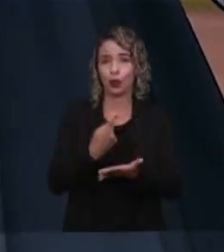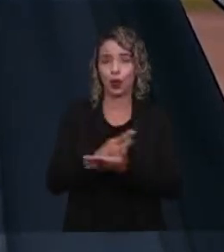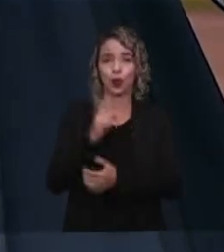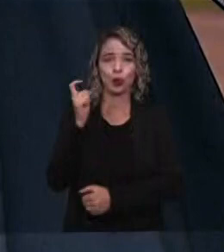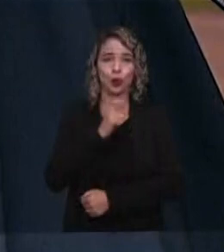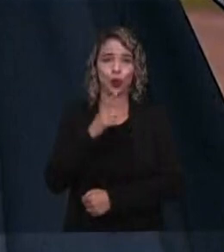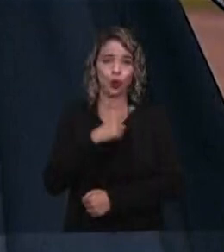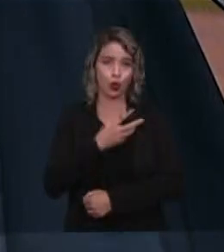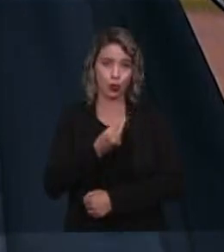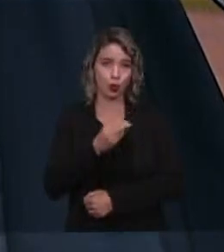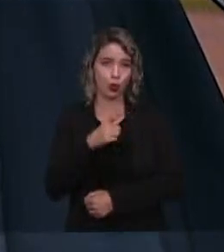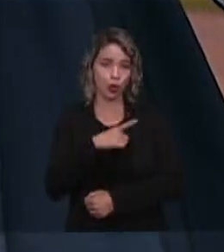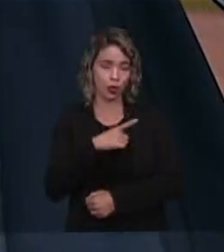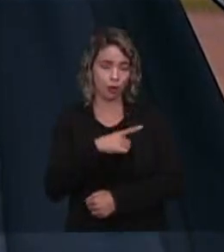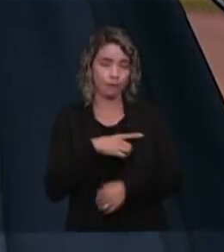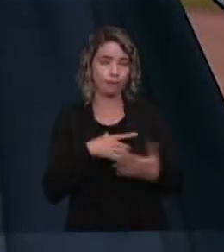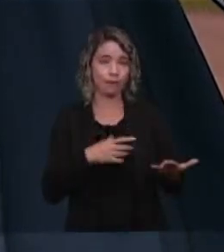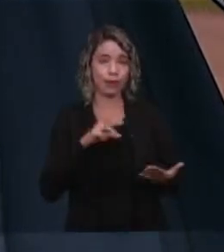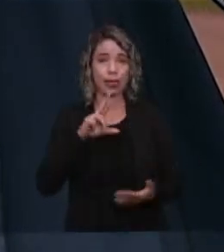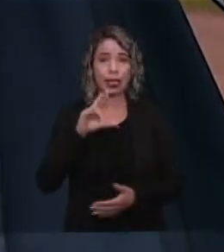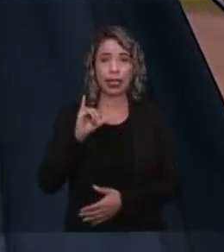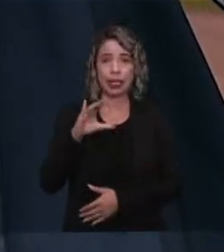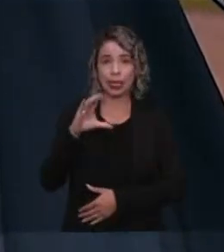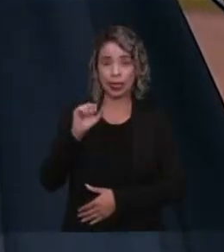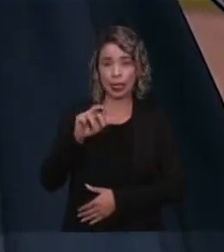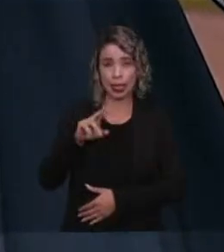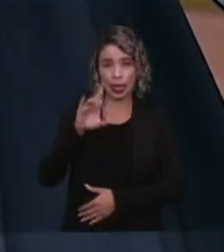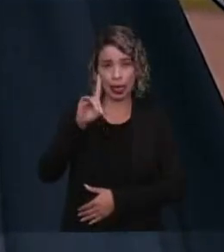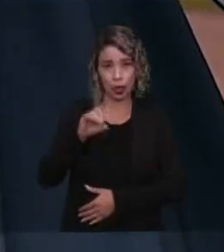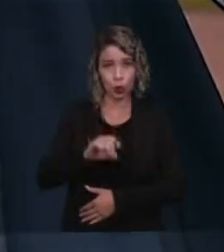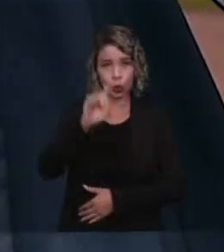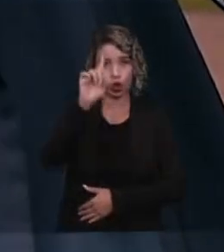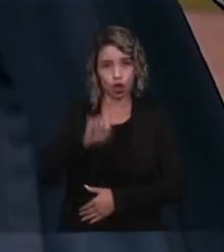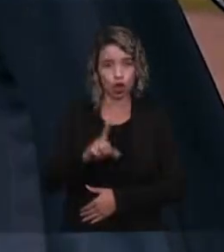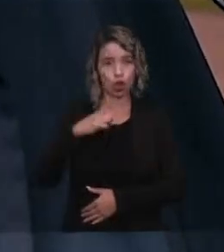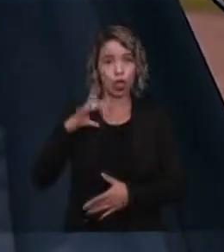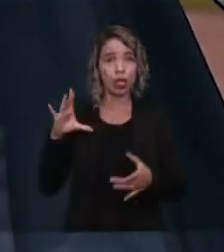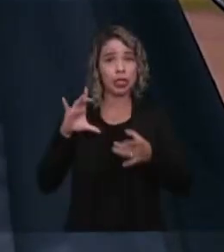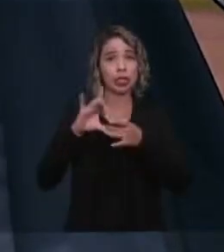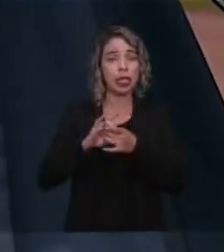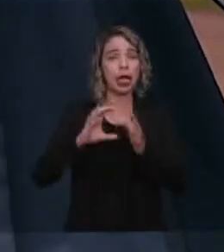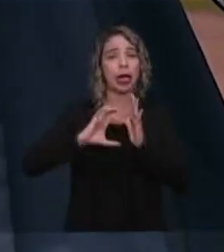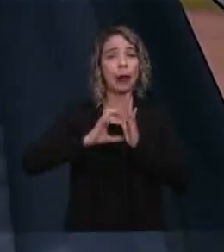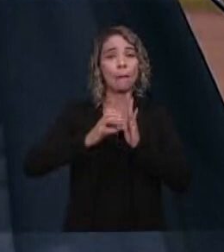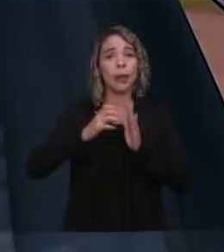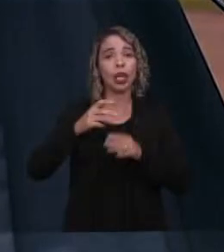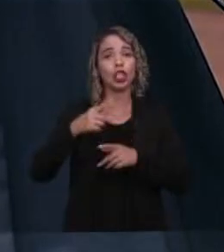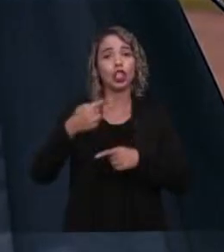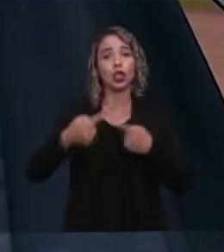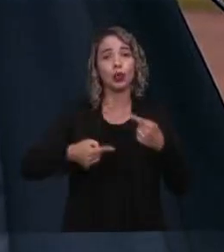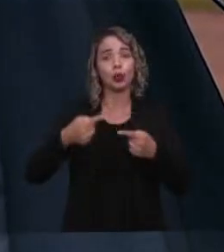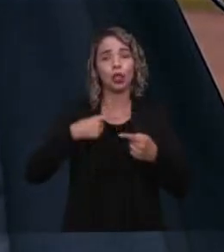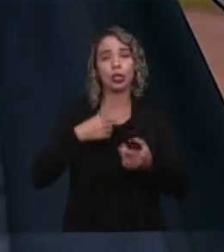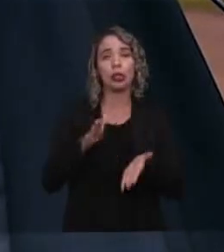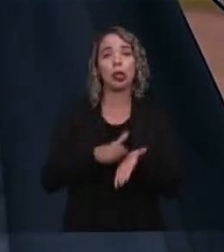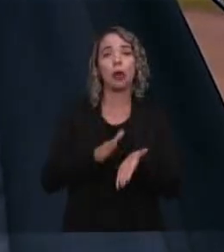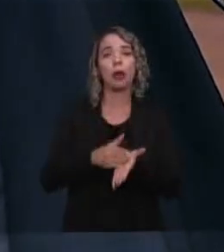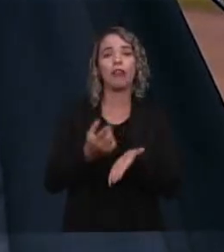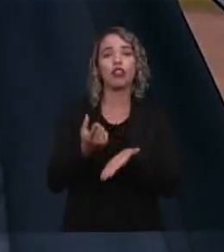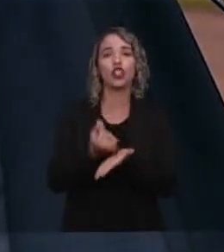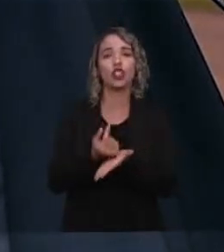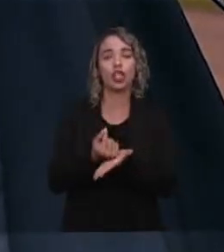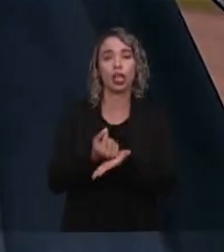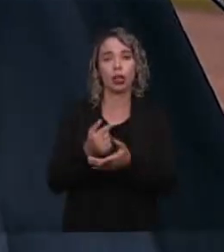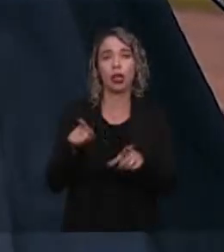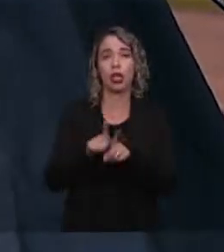1025-DF, Ricardo Pessoa afirmou que os diretores da BR Distribuidora estavam ligados a partidos políticos e cobravam propina, além de